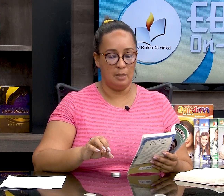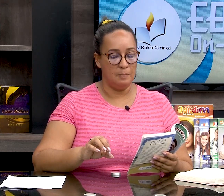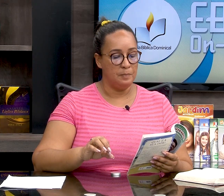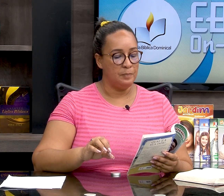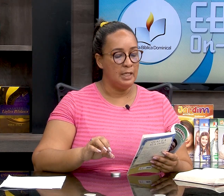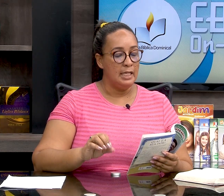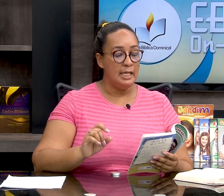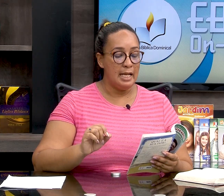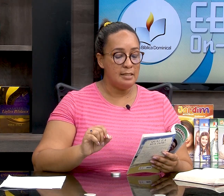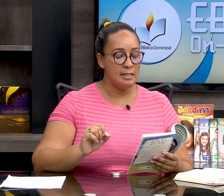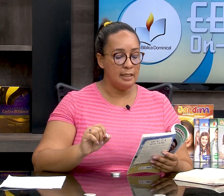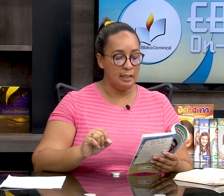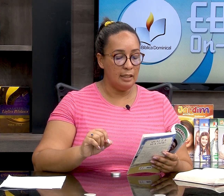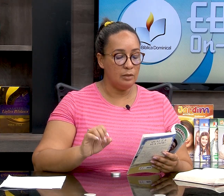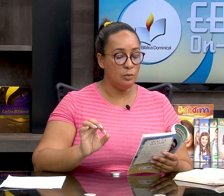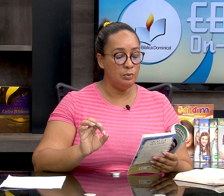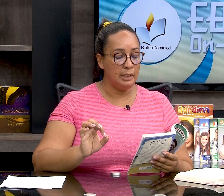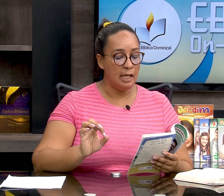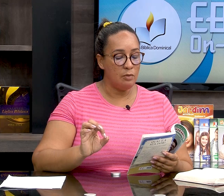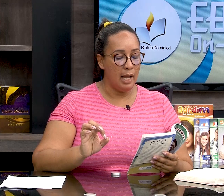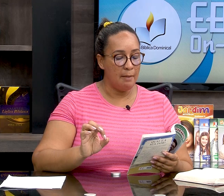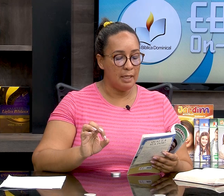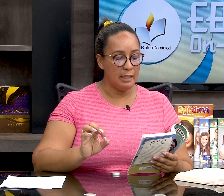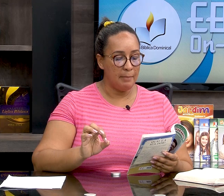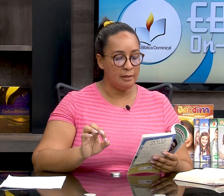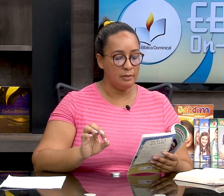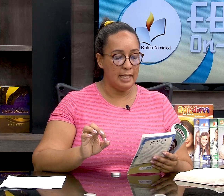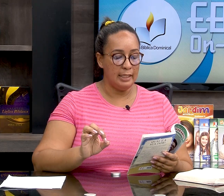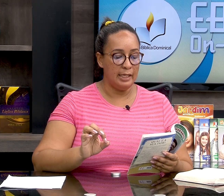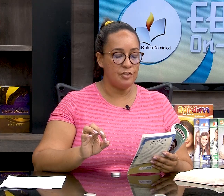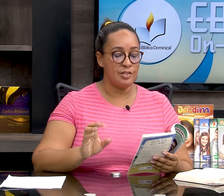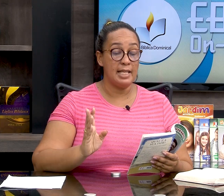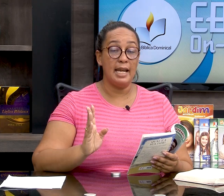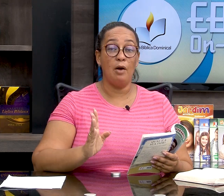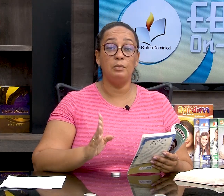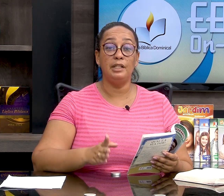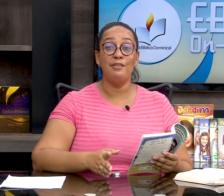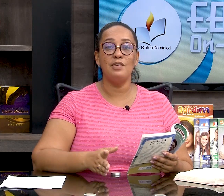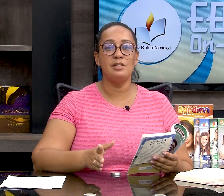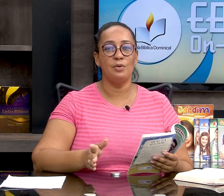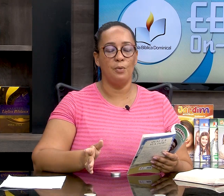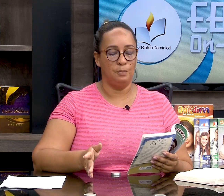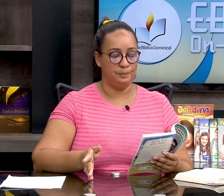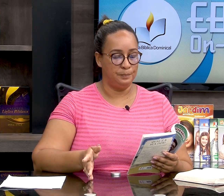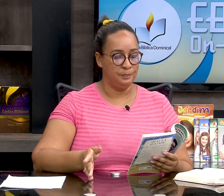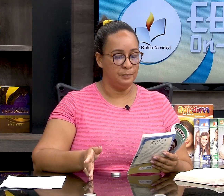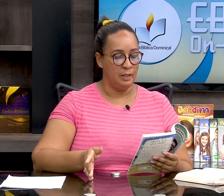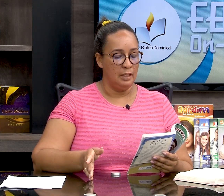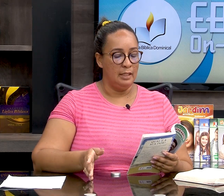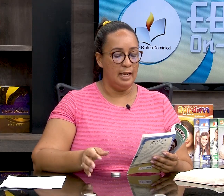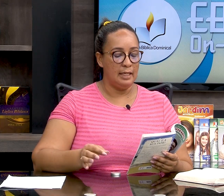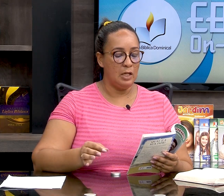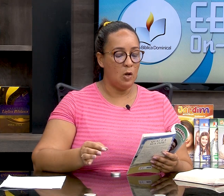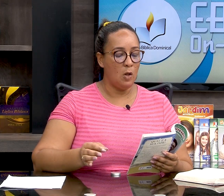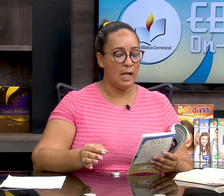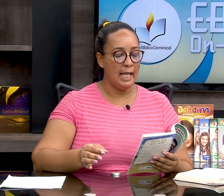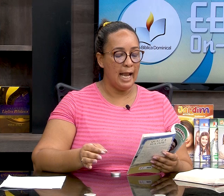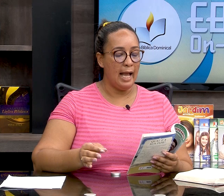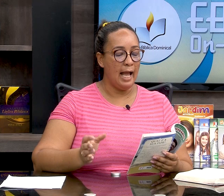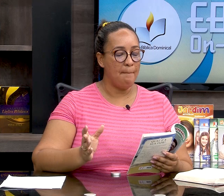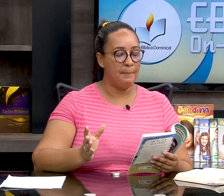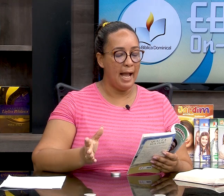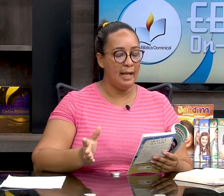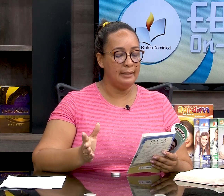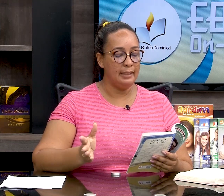Justiça nesse sentido o dia do arrebatamento da igreja será um divisor né que